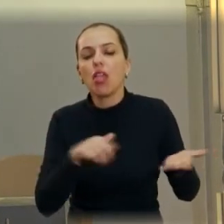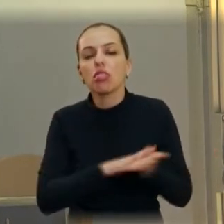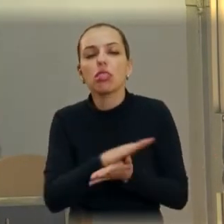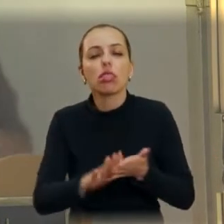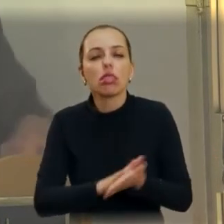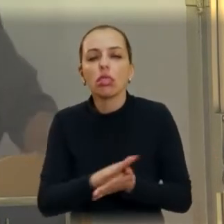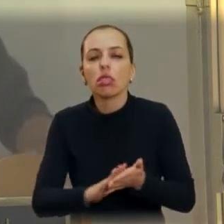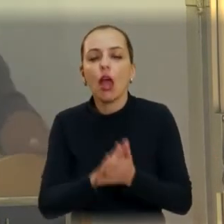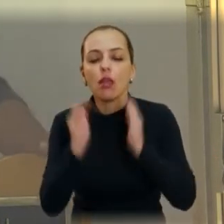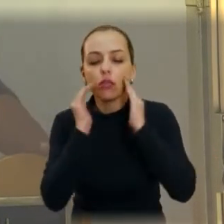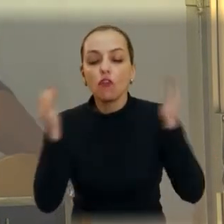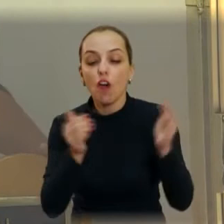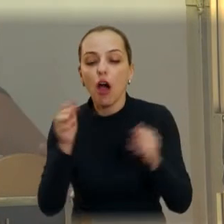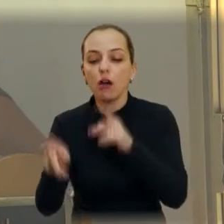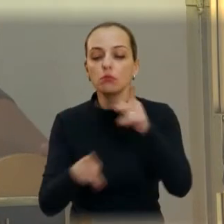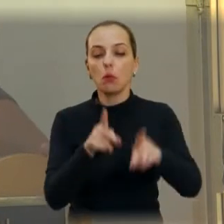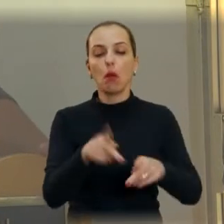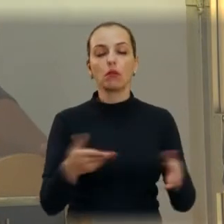vida da população brasileira?